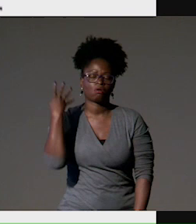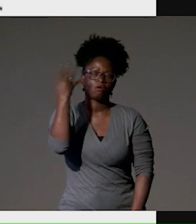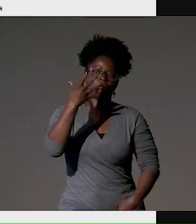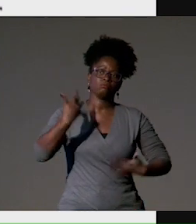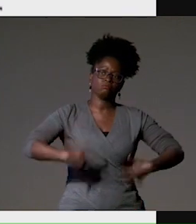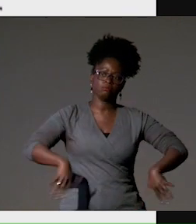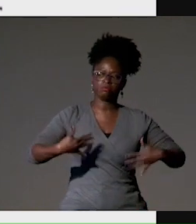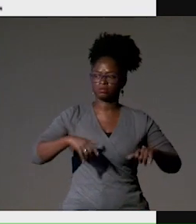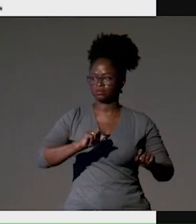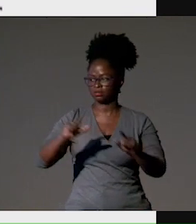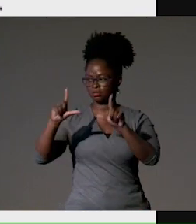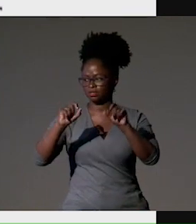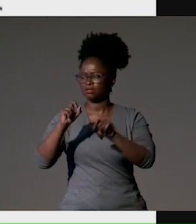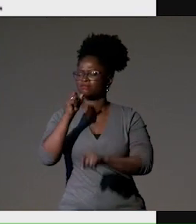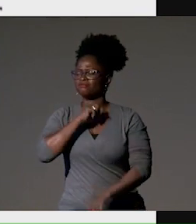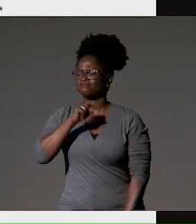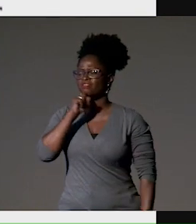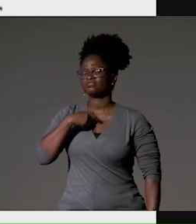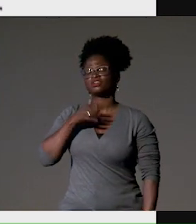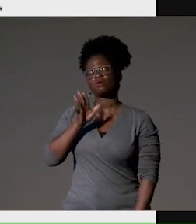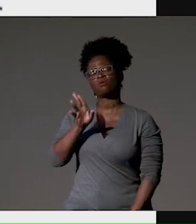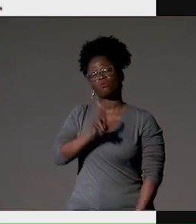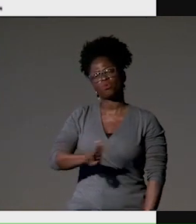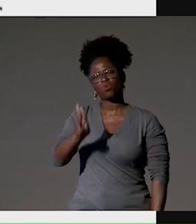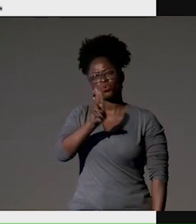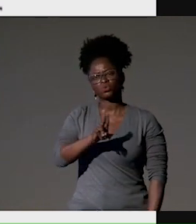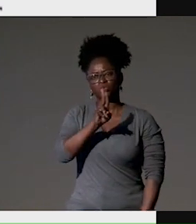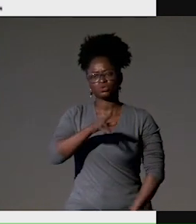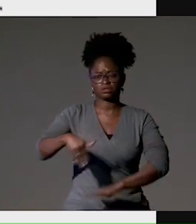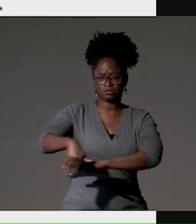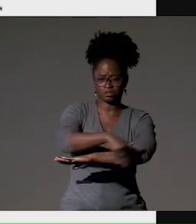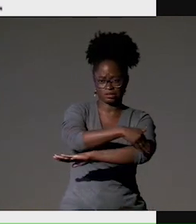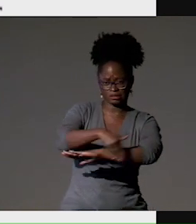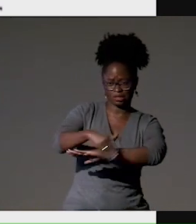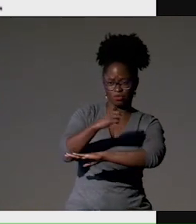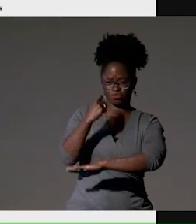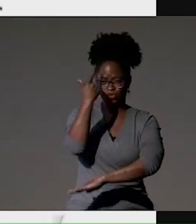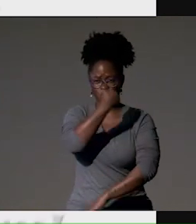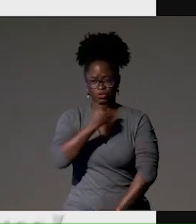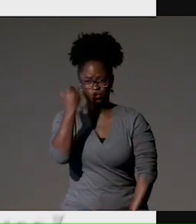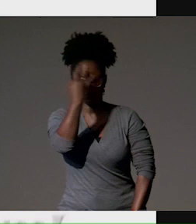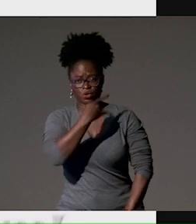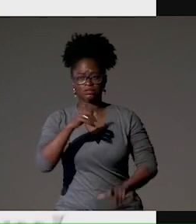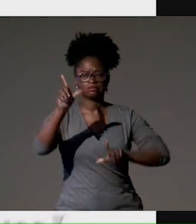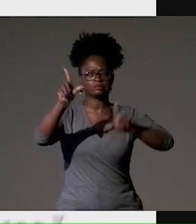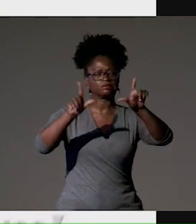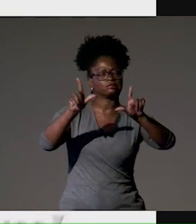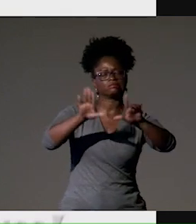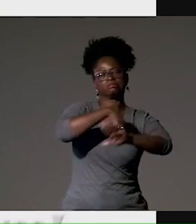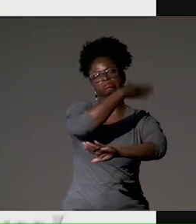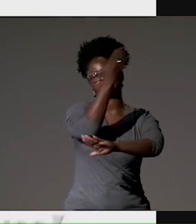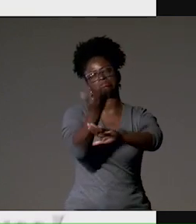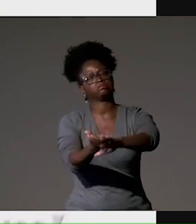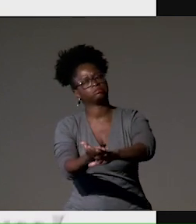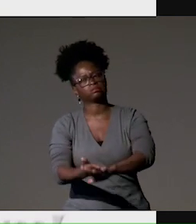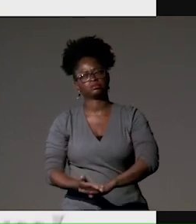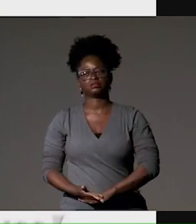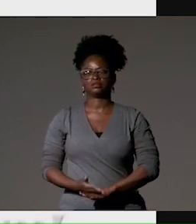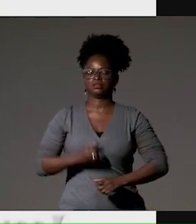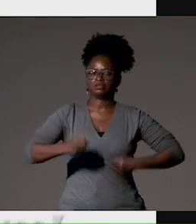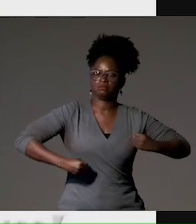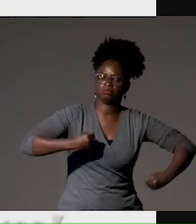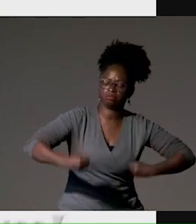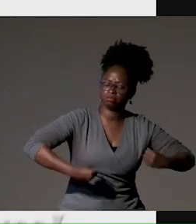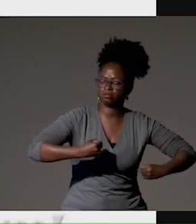é um slide antigo, já que eu uso. Né? A rua 24 horas de Curitiba, TV 24 horas,